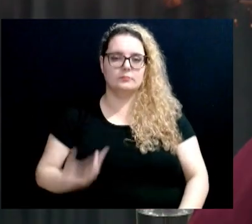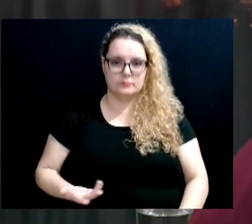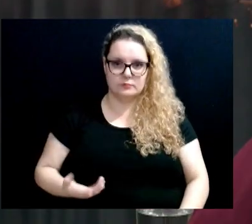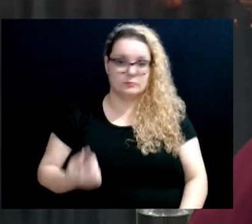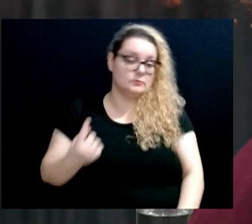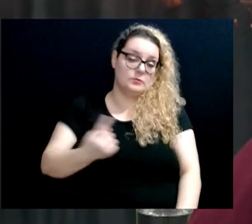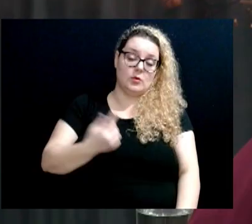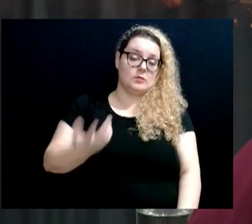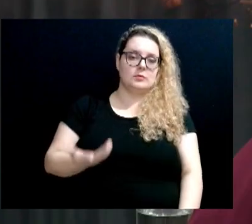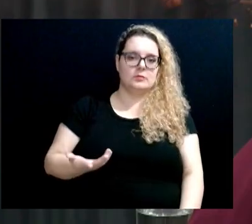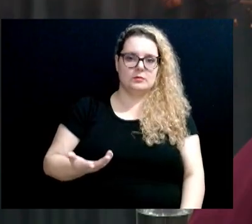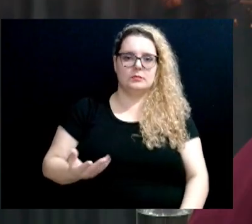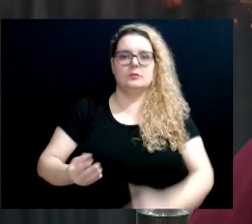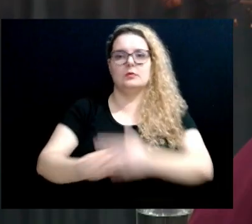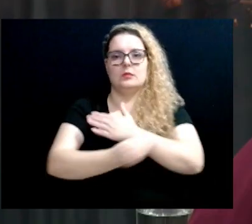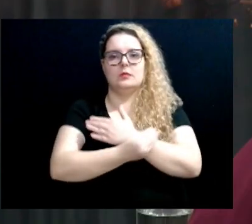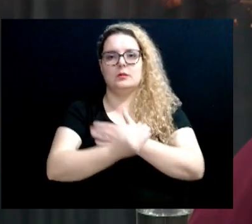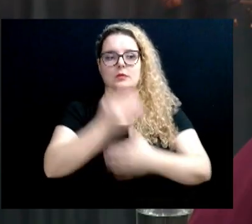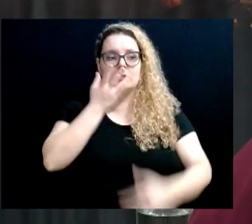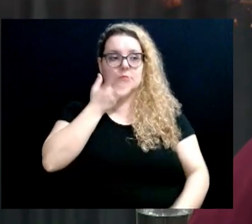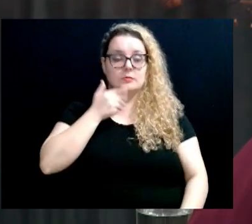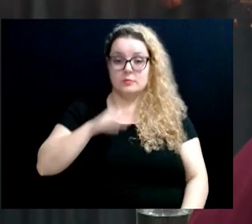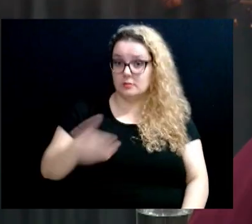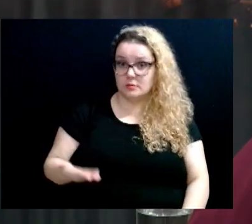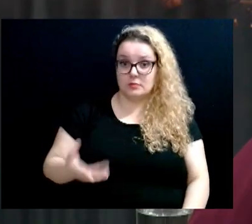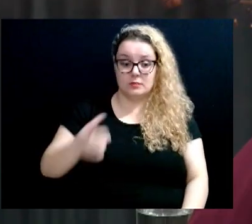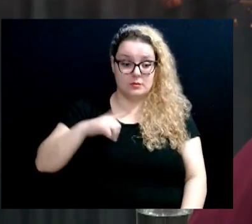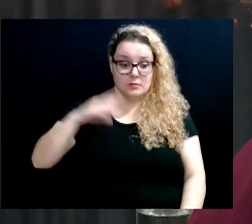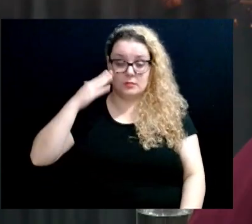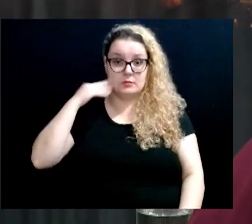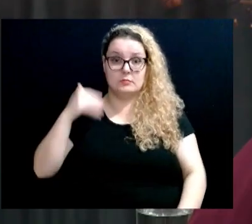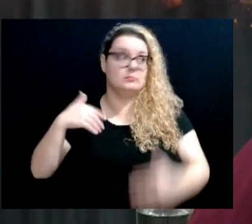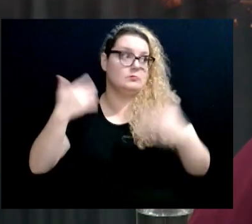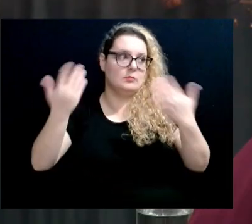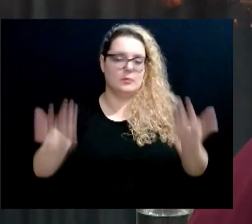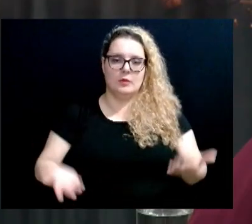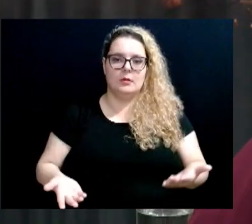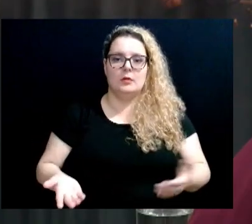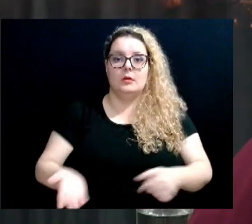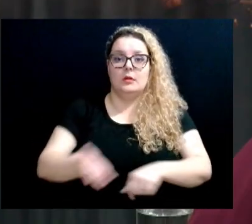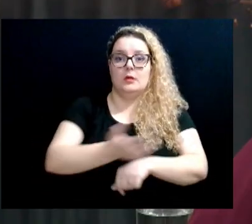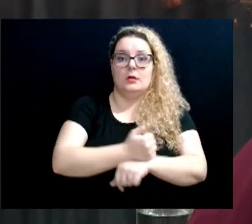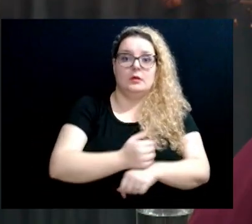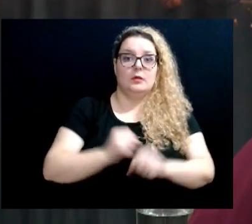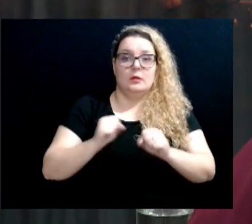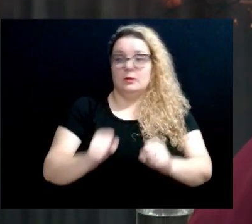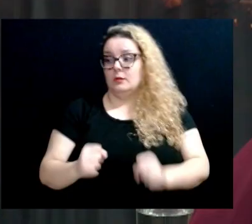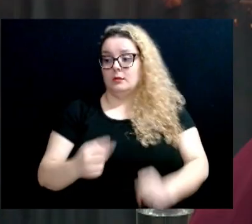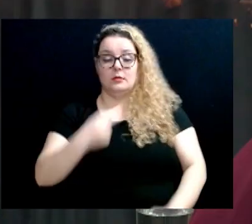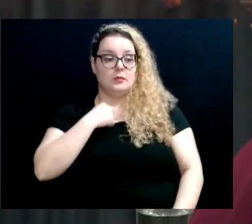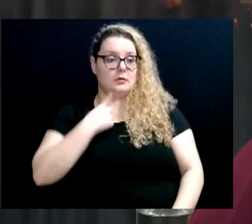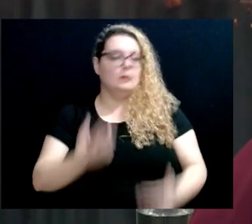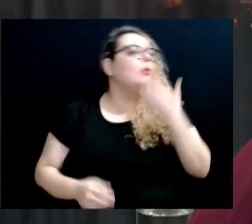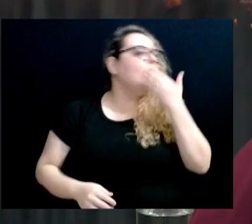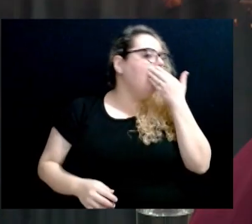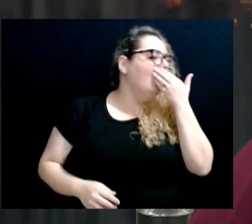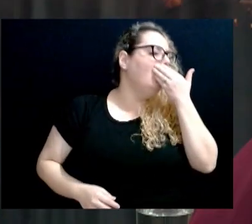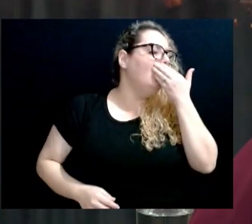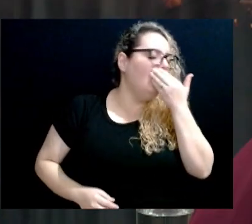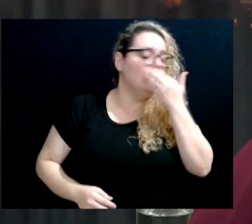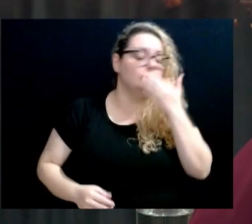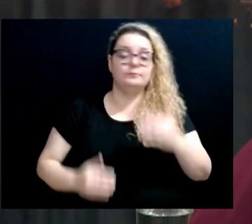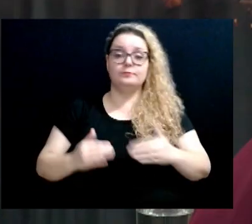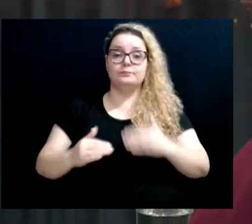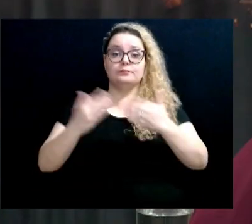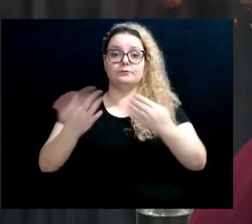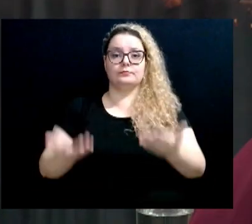de mim, a criança que tem que saber, sei lá, muito cedo o que ela pode e o que ela não pode. Ela desenvolve uma responsabilidade,